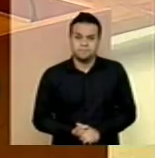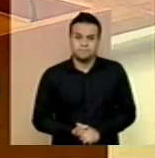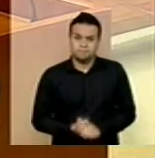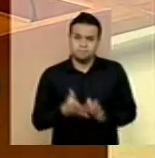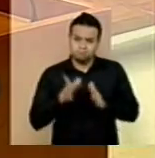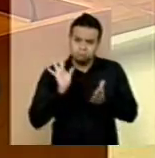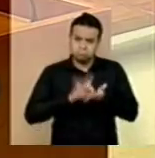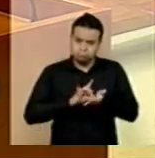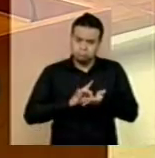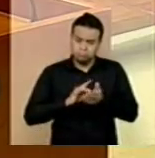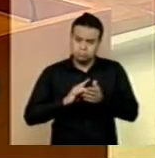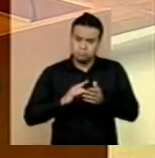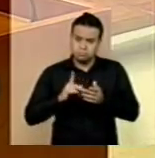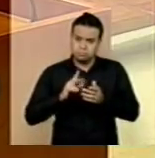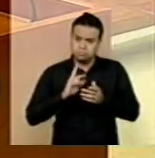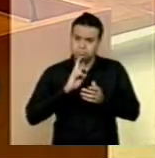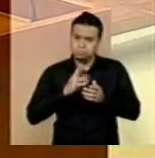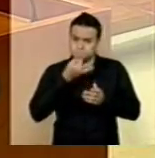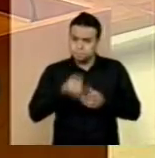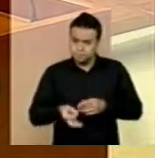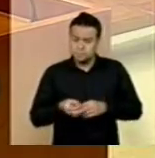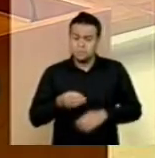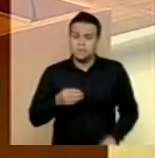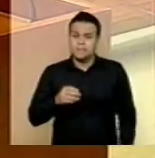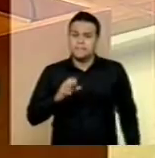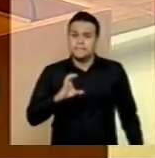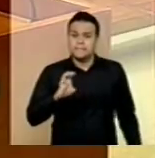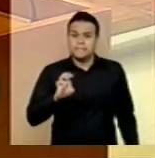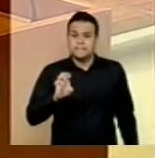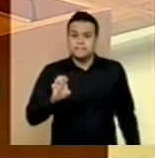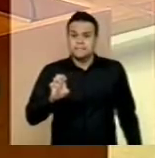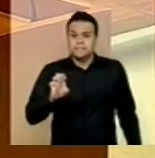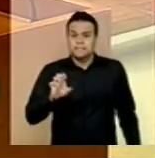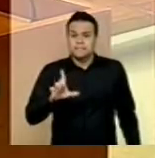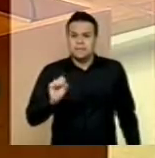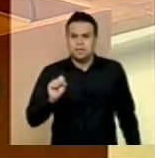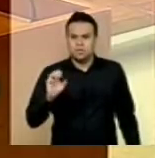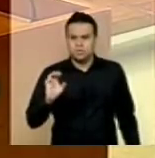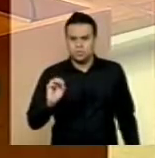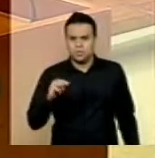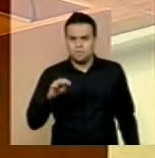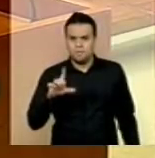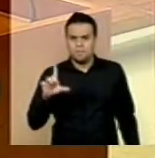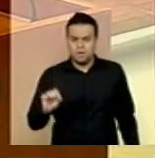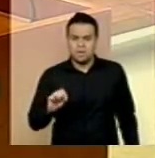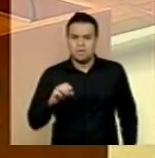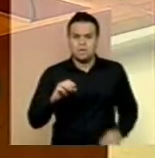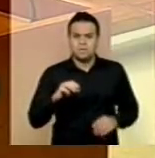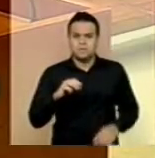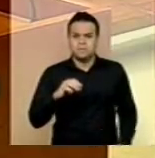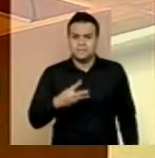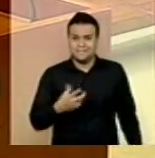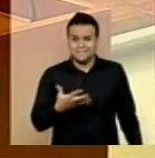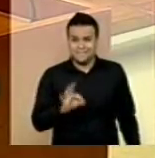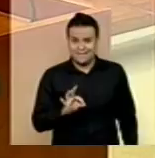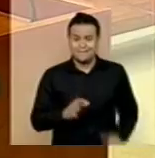eficiente do ministro Celso de Mello no inquérito 510, no RE, já mencionado pelo colega Rodrigo,